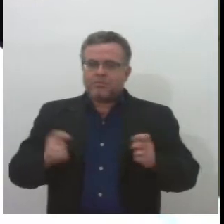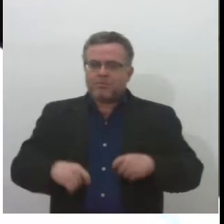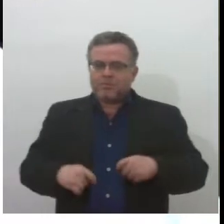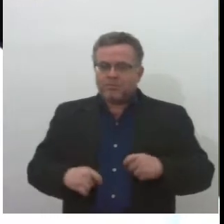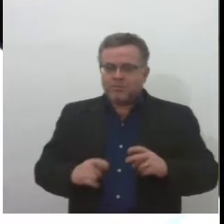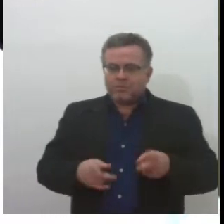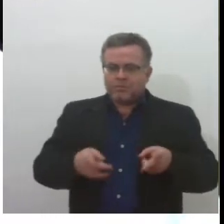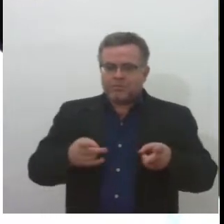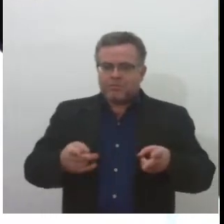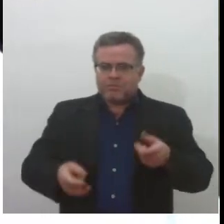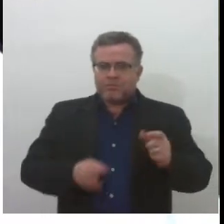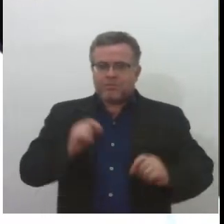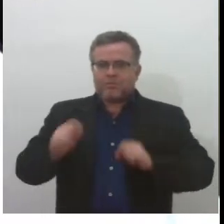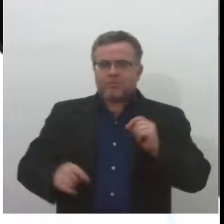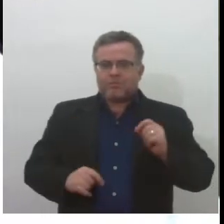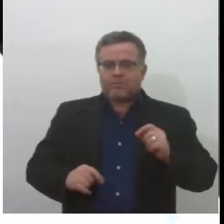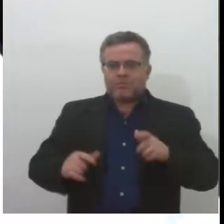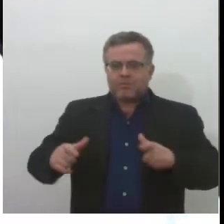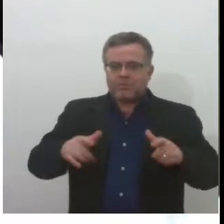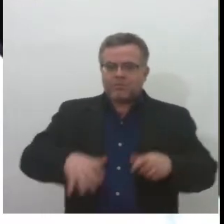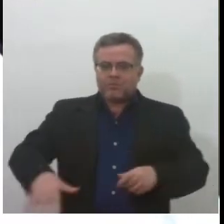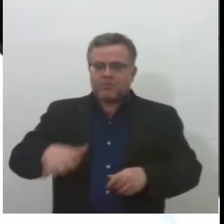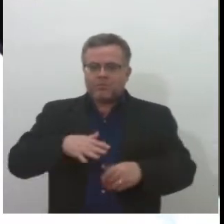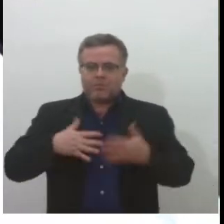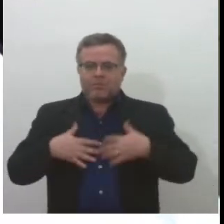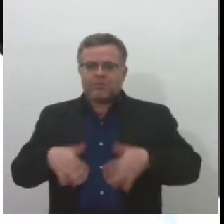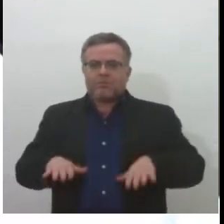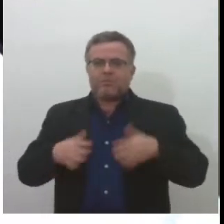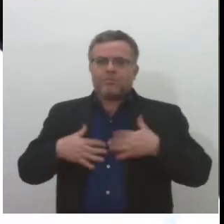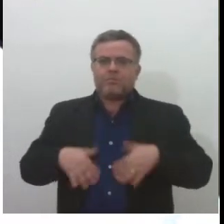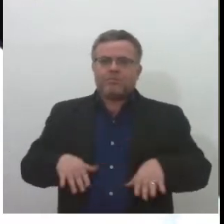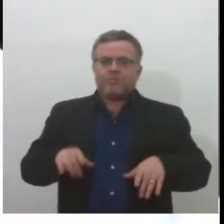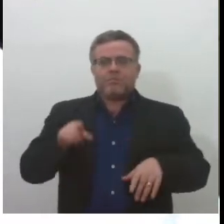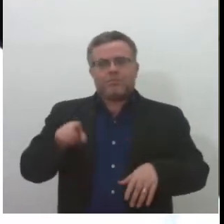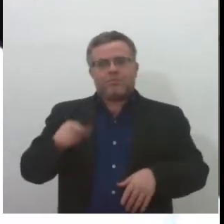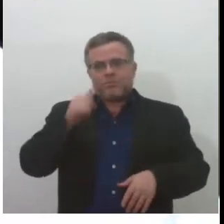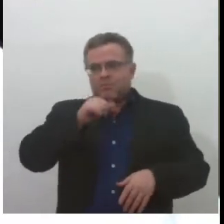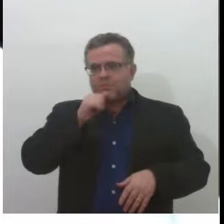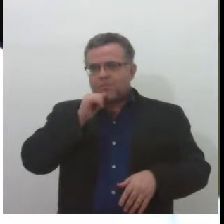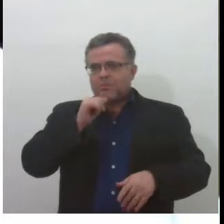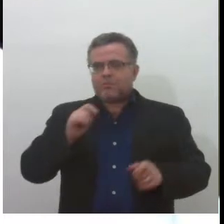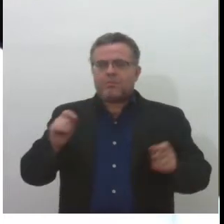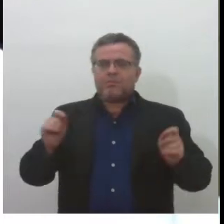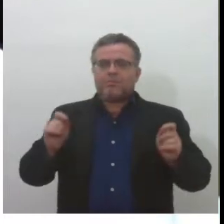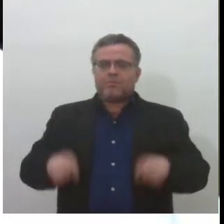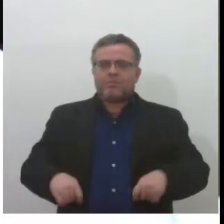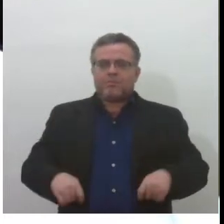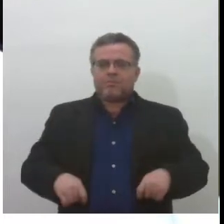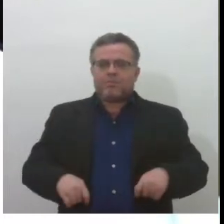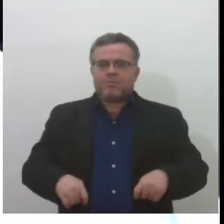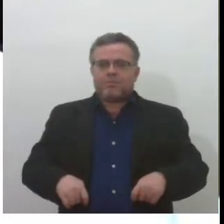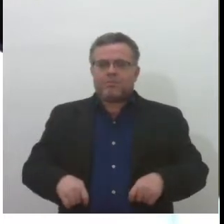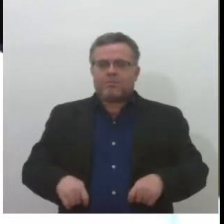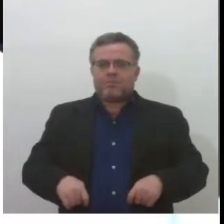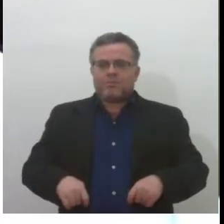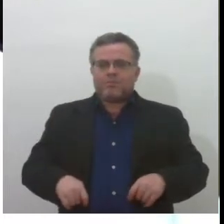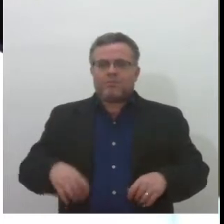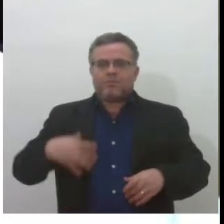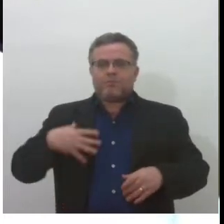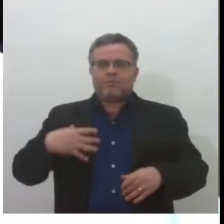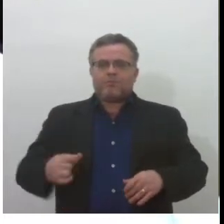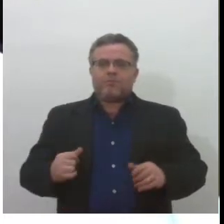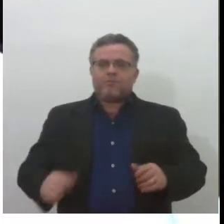e é tem um ambiente que seja tranquilo que ela possa é junto com o seu filho